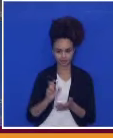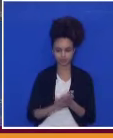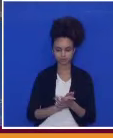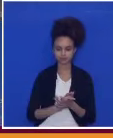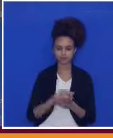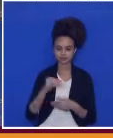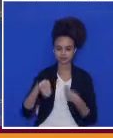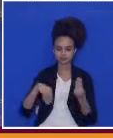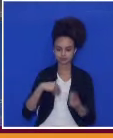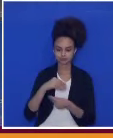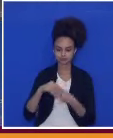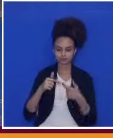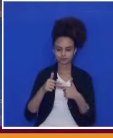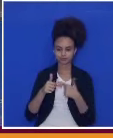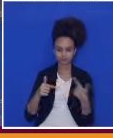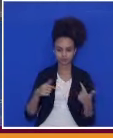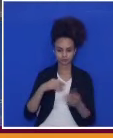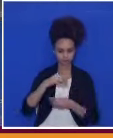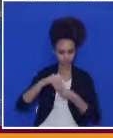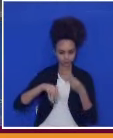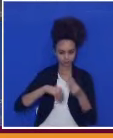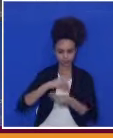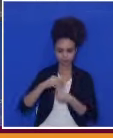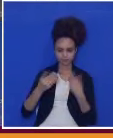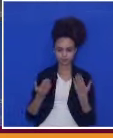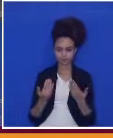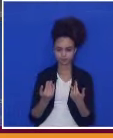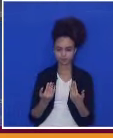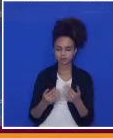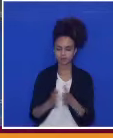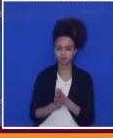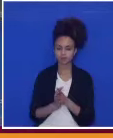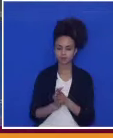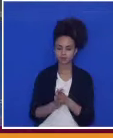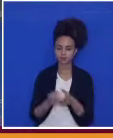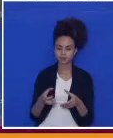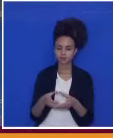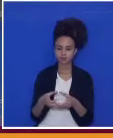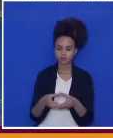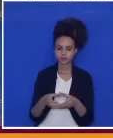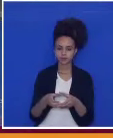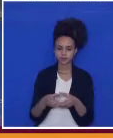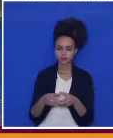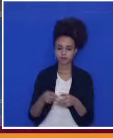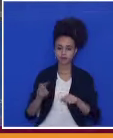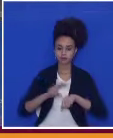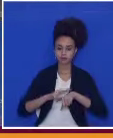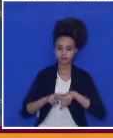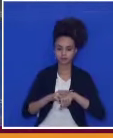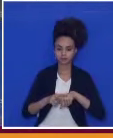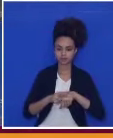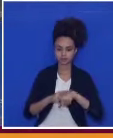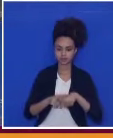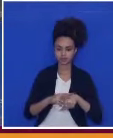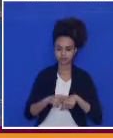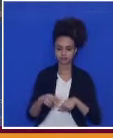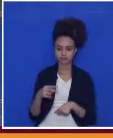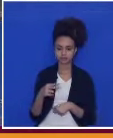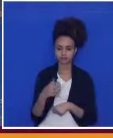segue girando, você chamando, a sorte chegando. Bola verde, número 63. Verde,